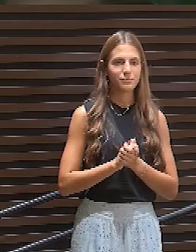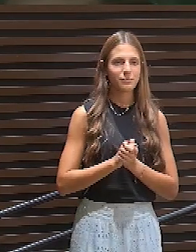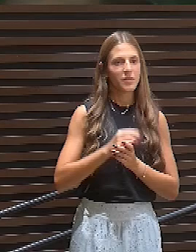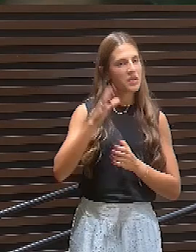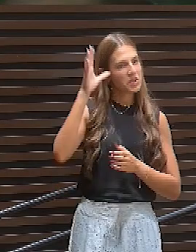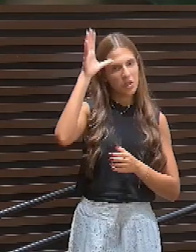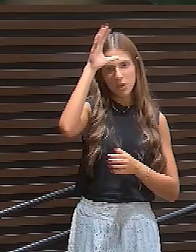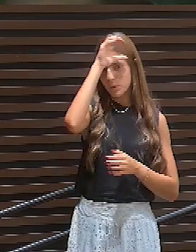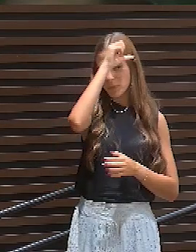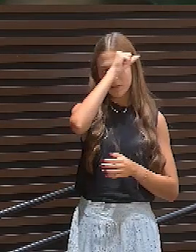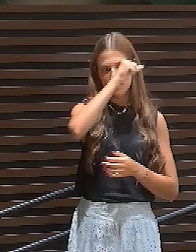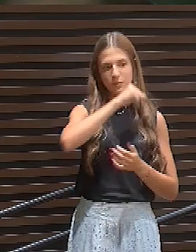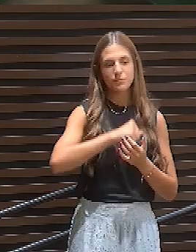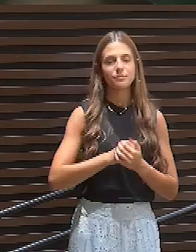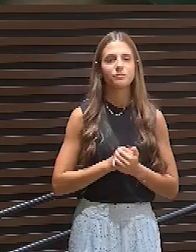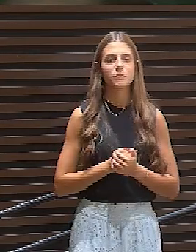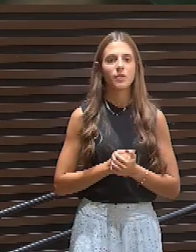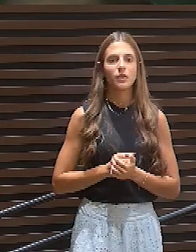de Hebreus